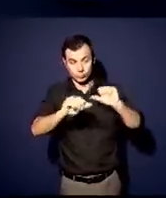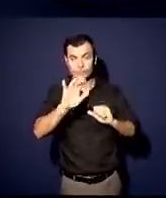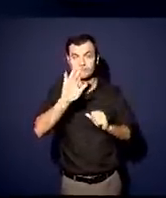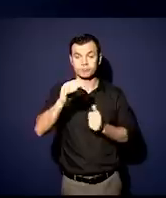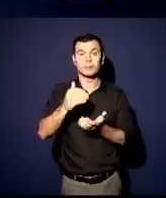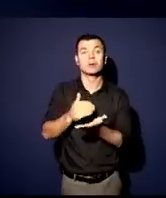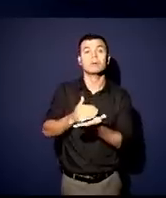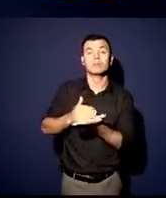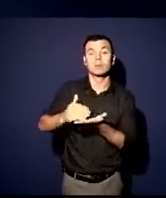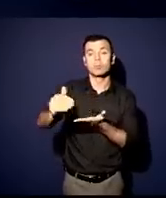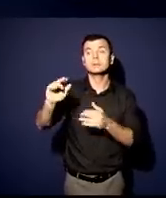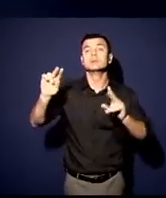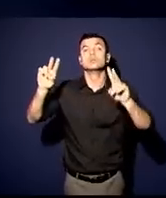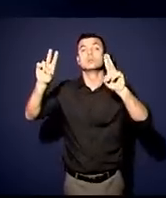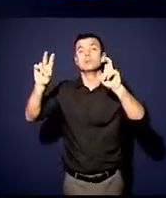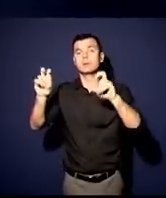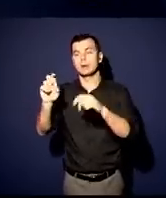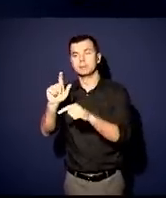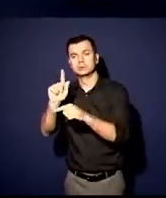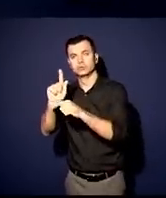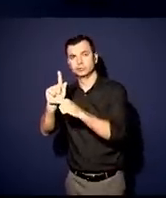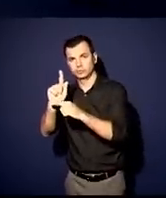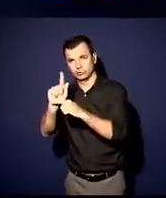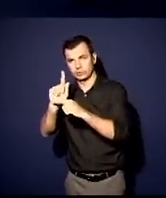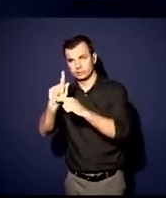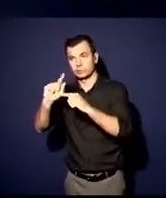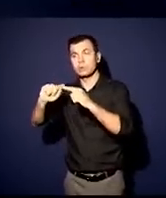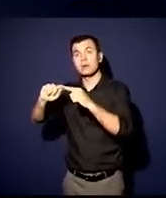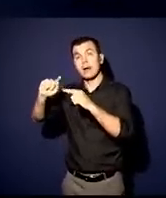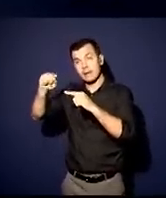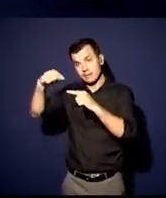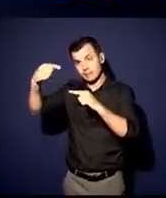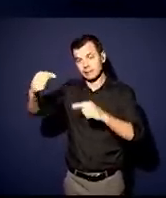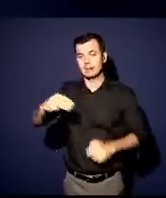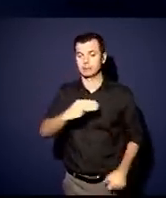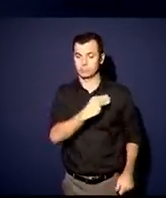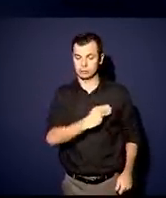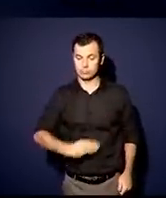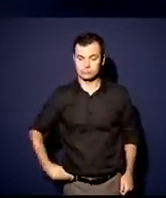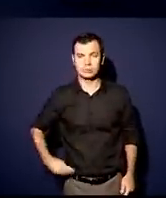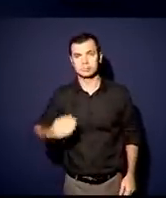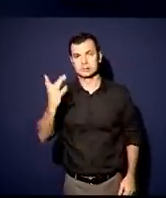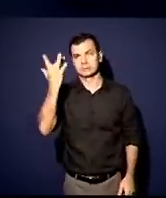painel Top Gestores e, na sequência, teremos o nosso ministro, Fernando Haddad.